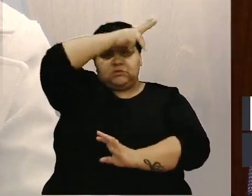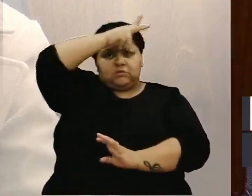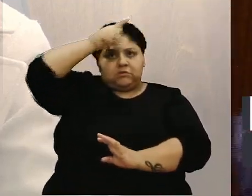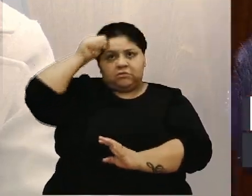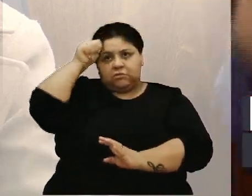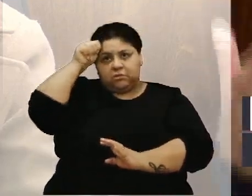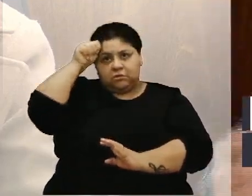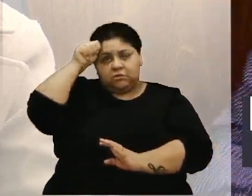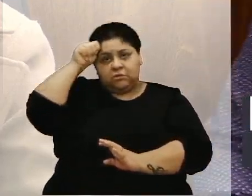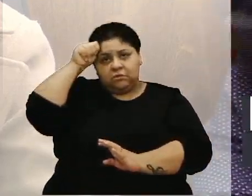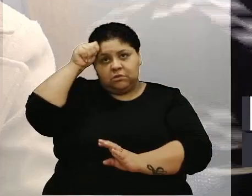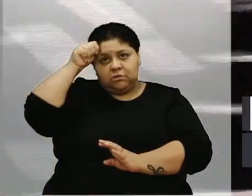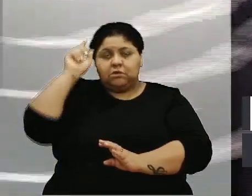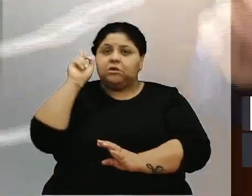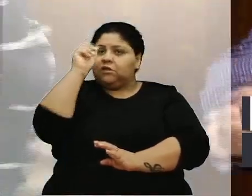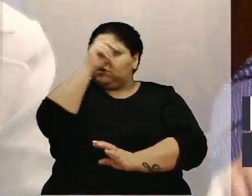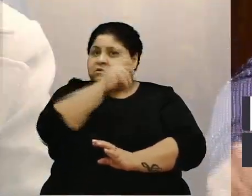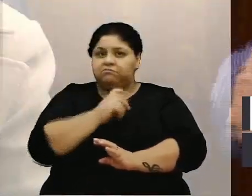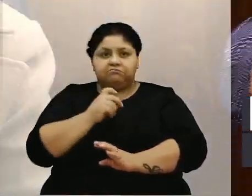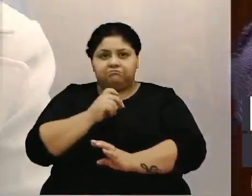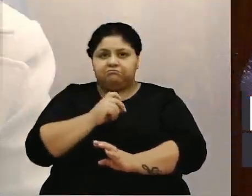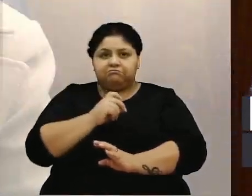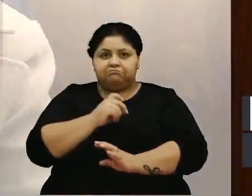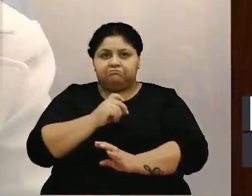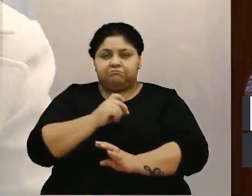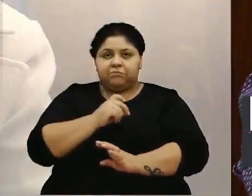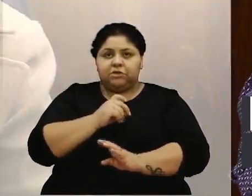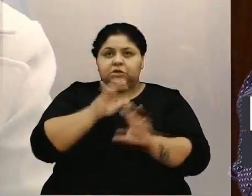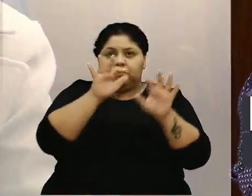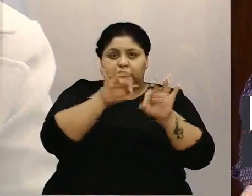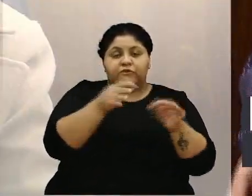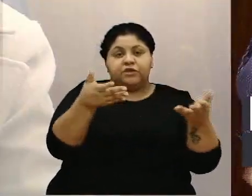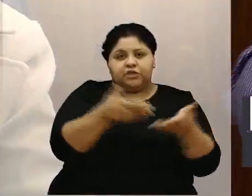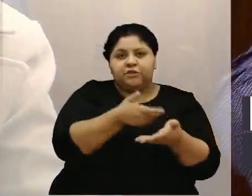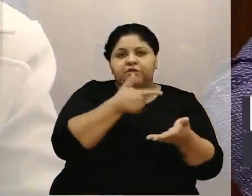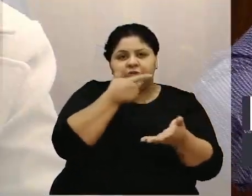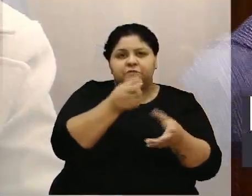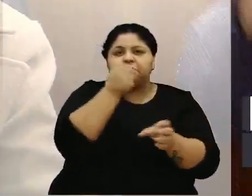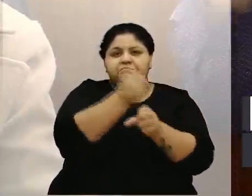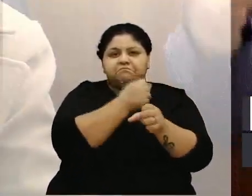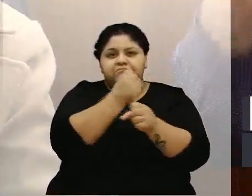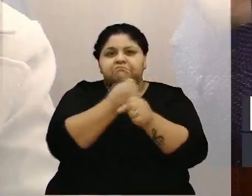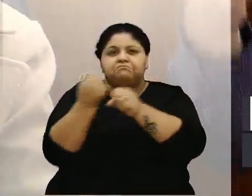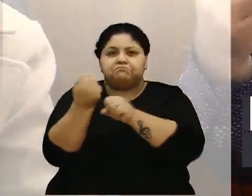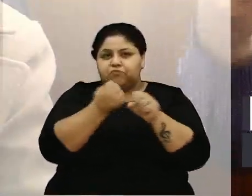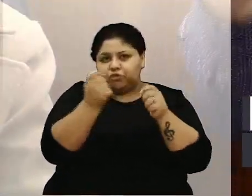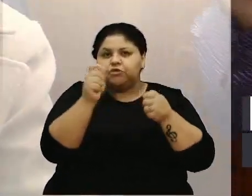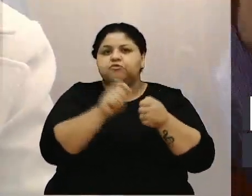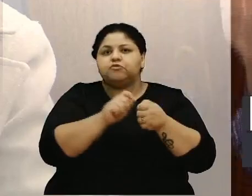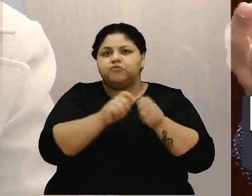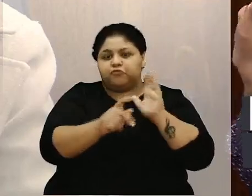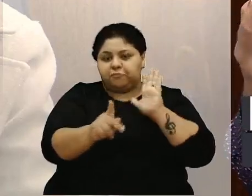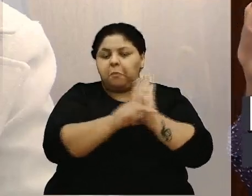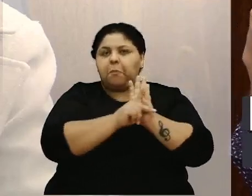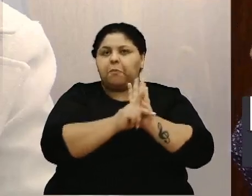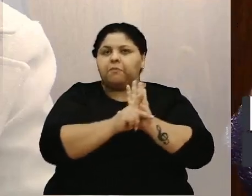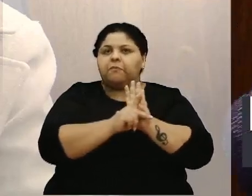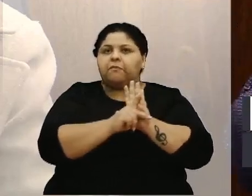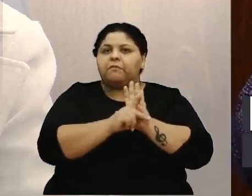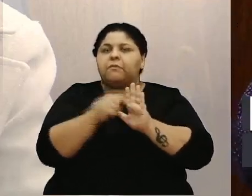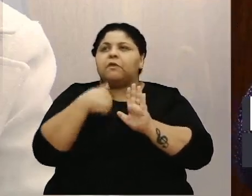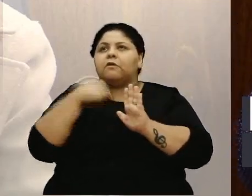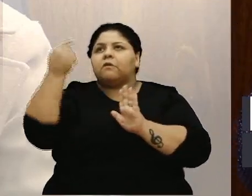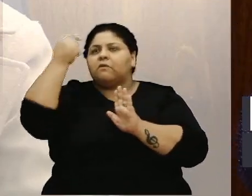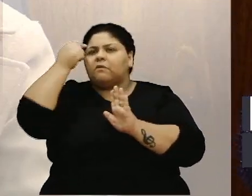condição periclitante, não vai sair. E por fim, vereador, já que foi falado aqui que as obras podiam ter sido feitas, projetos, eu fico